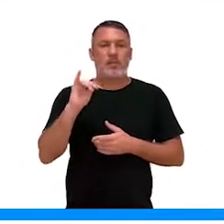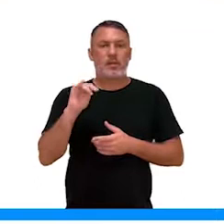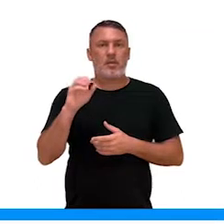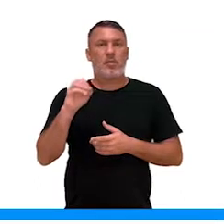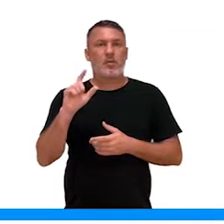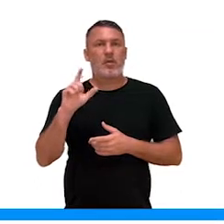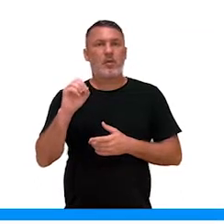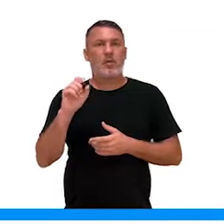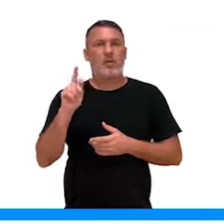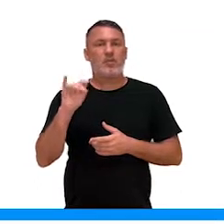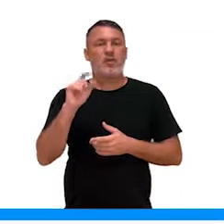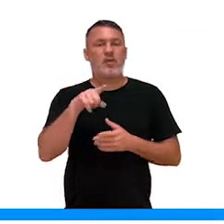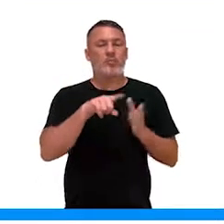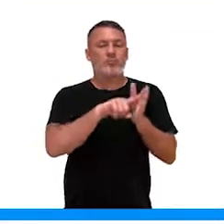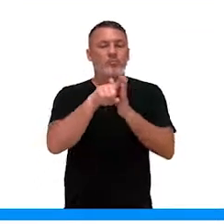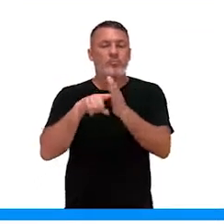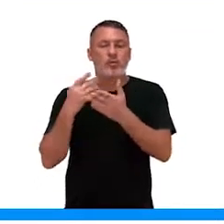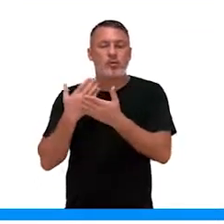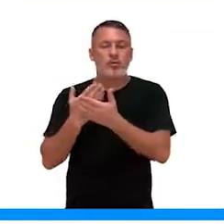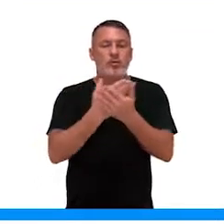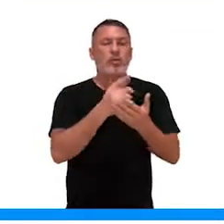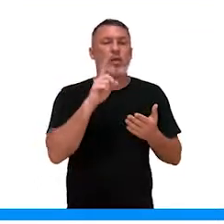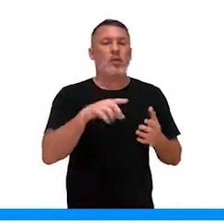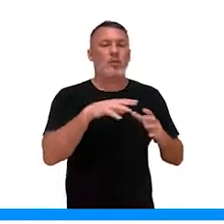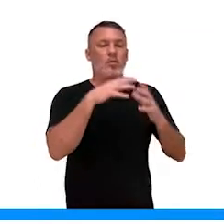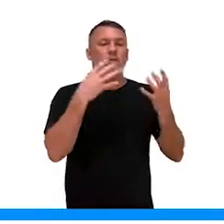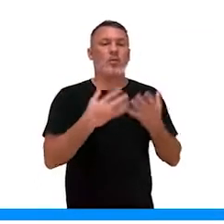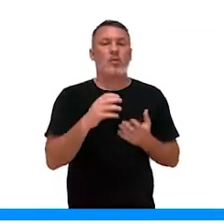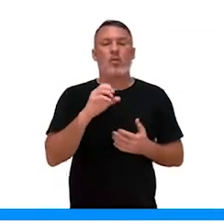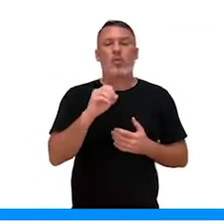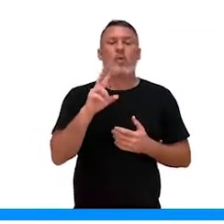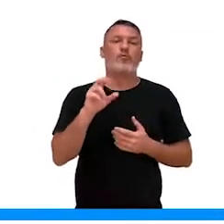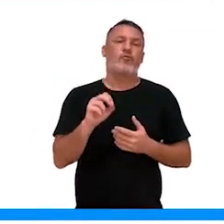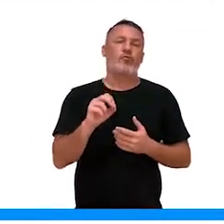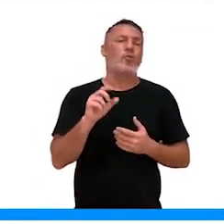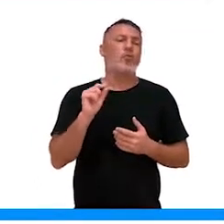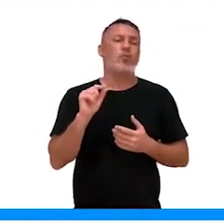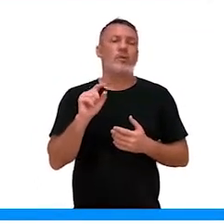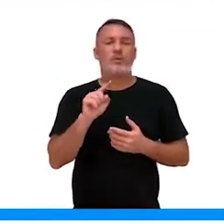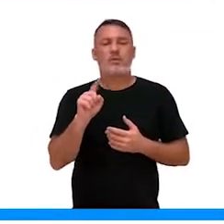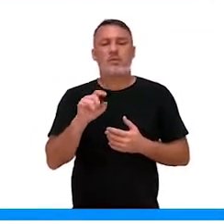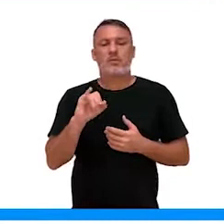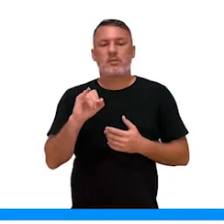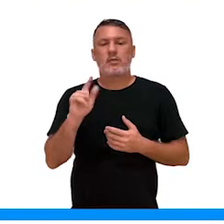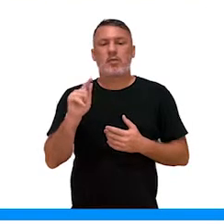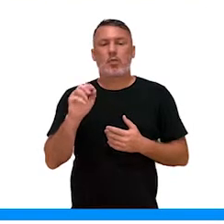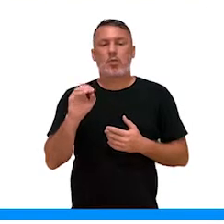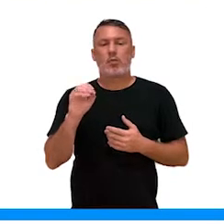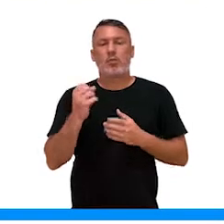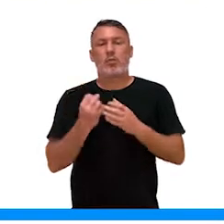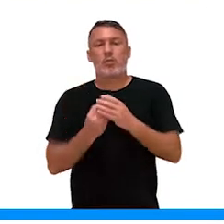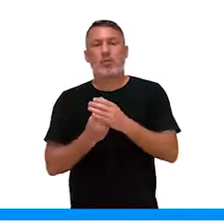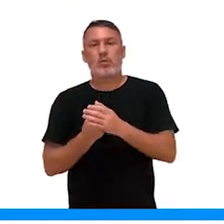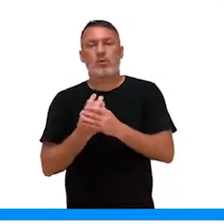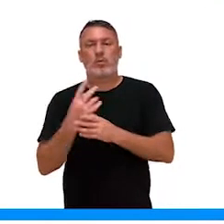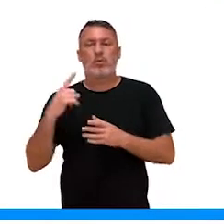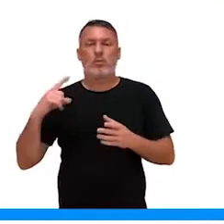A embriologia, ela é o estudo do desenvolvimento do ovo, ou seja, o estudo do desenvolvimento